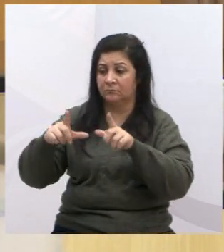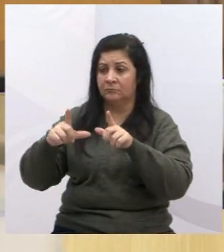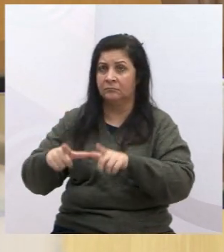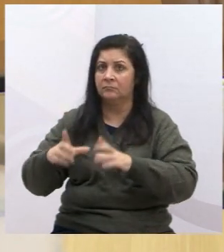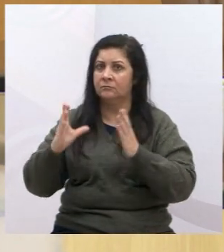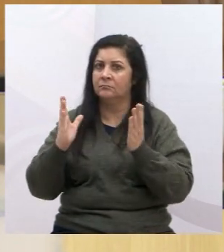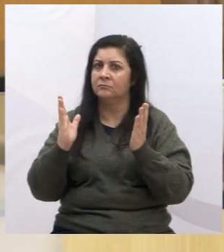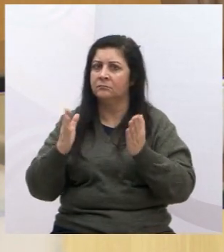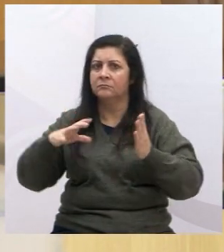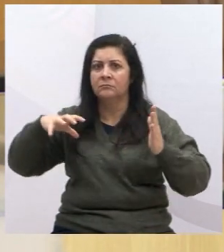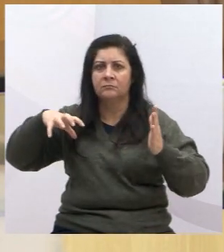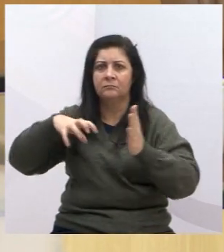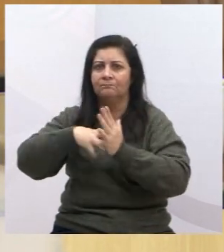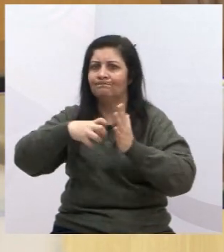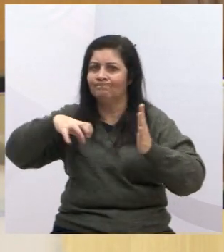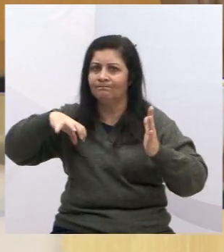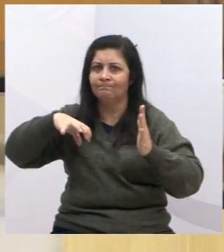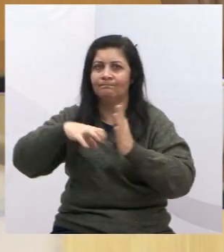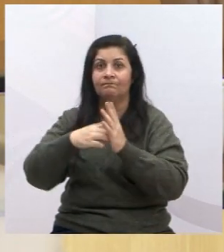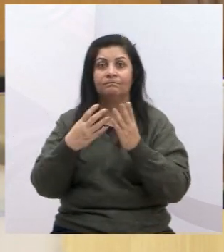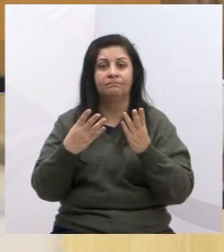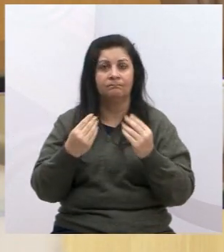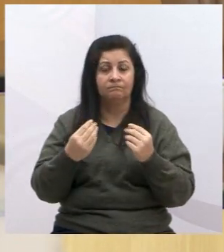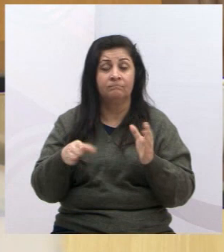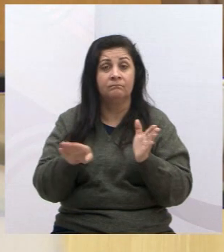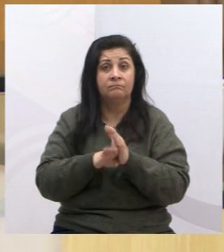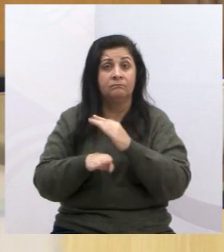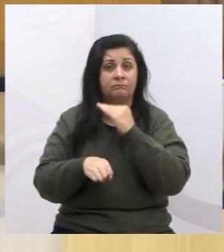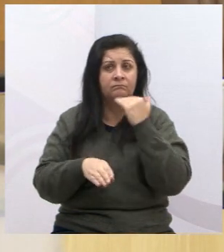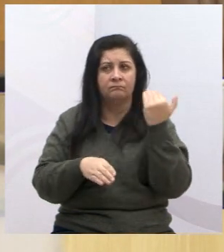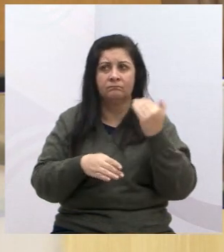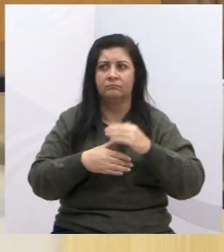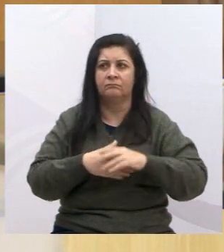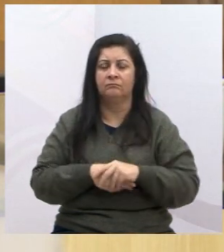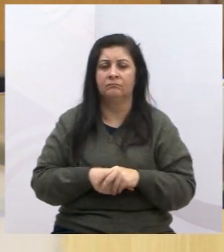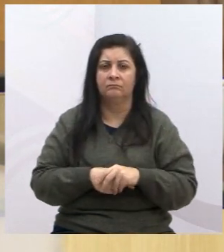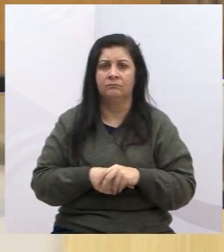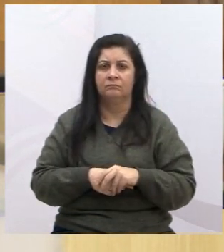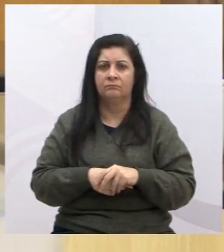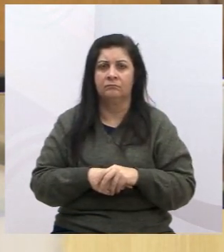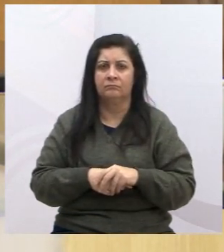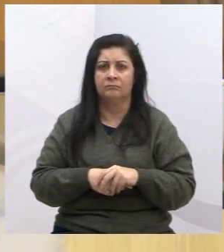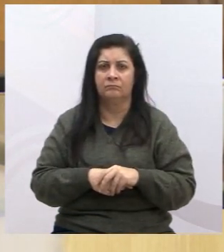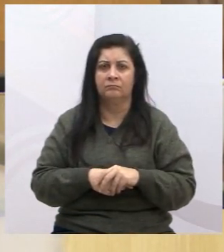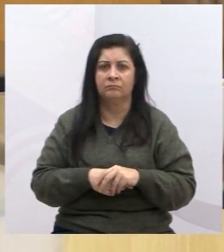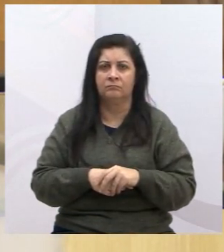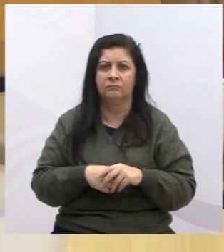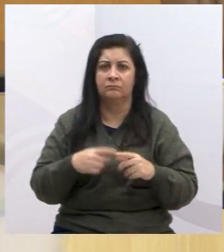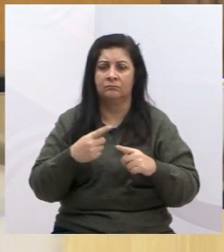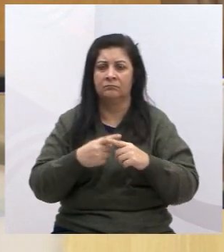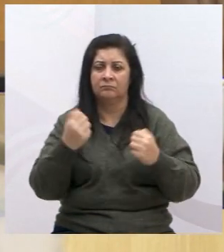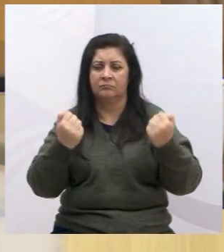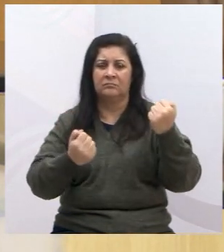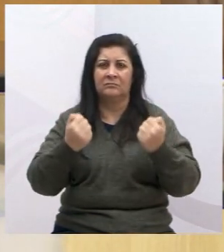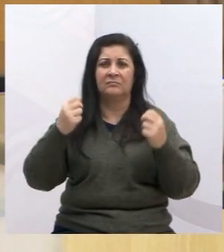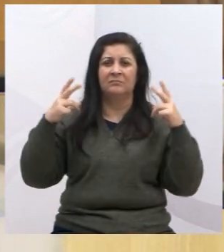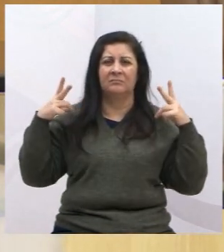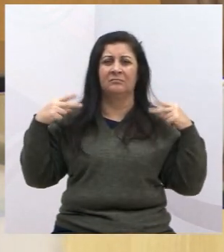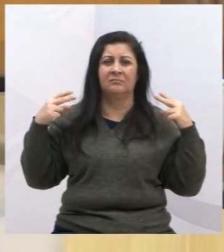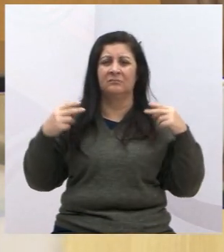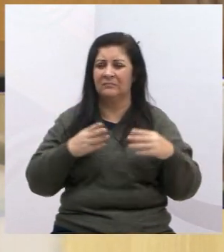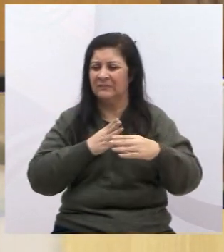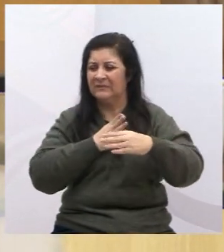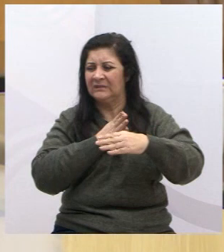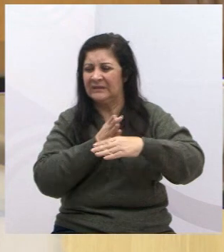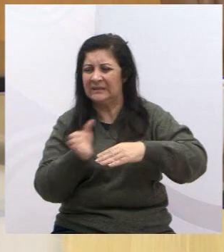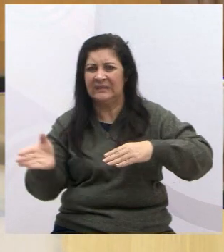ocorreram vários acidentes, inclusive com vítima fatal, ocasionando na qual o motorista perdeu o controle do veículo, vindo a